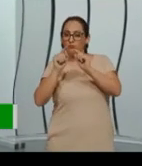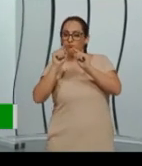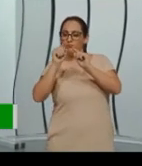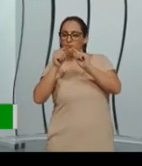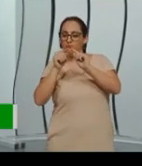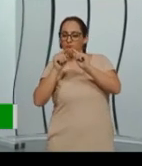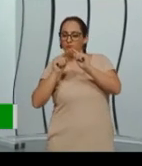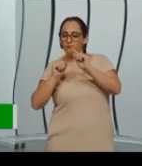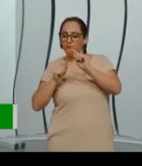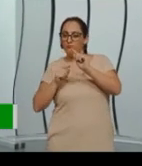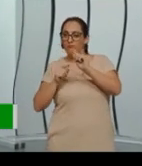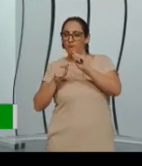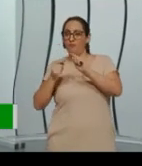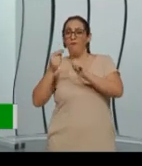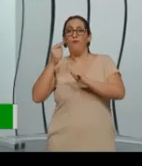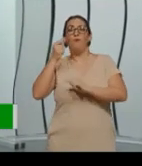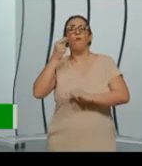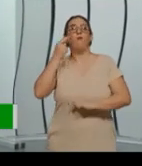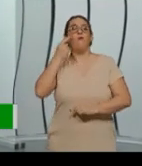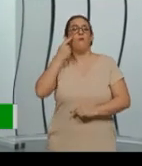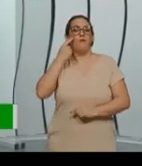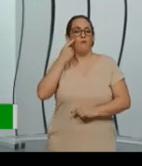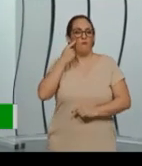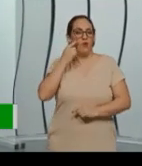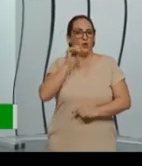tenho